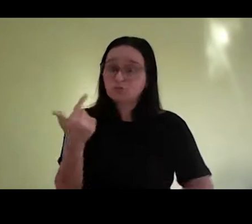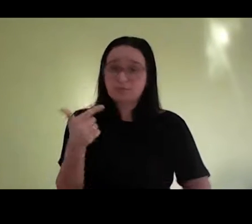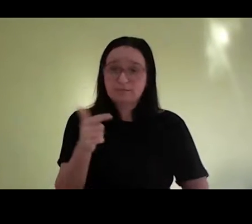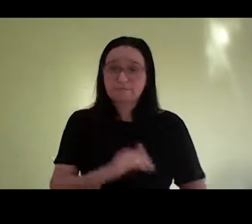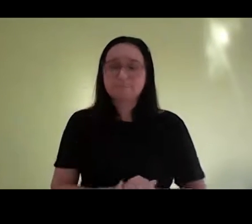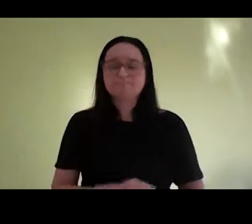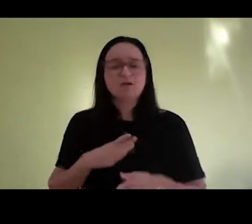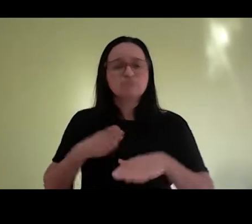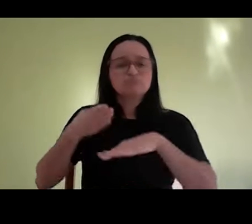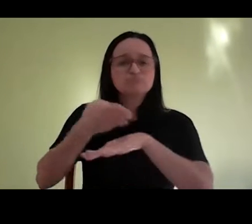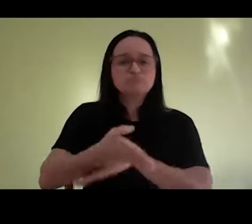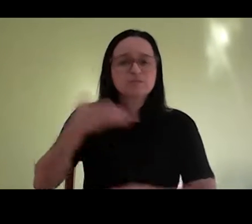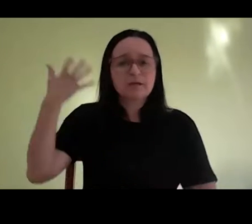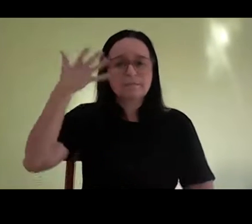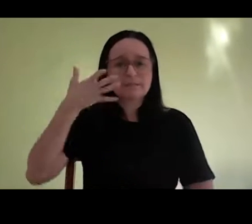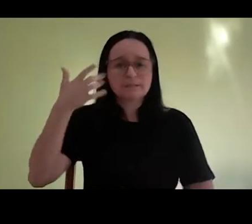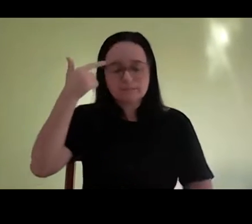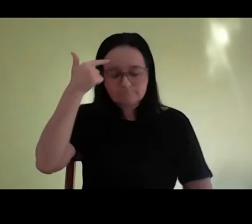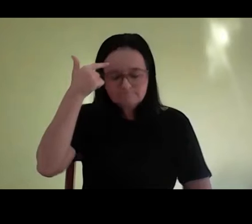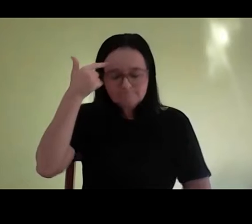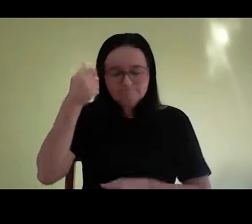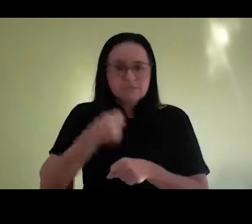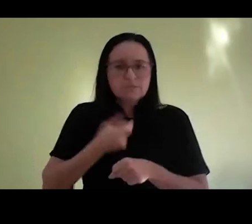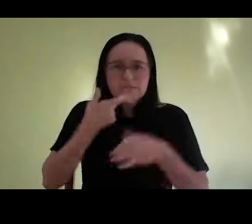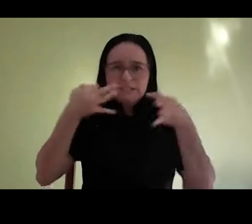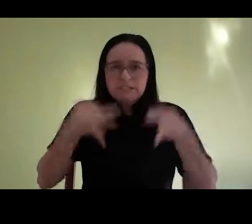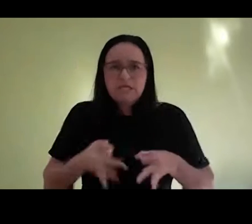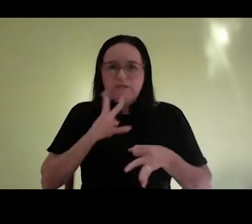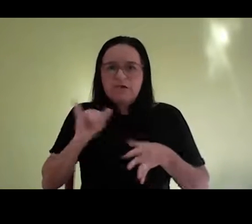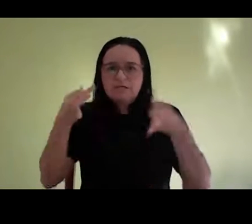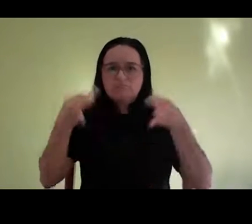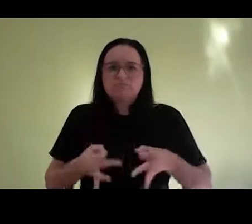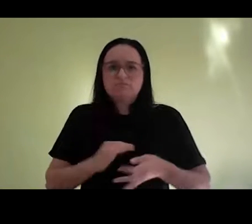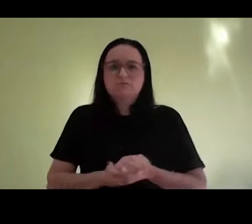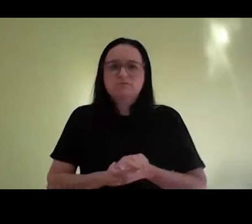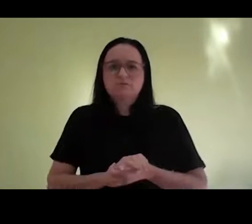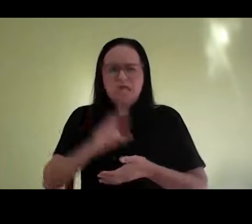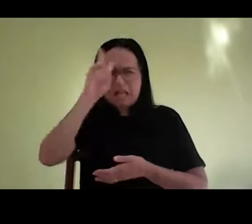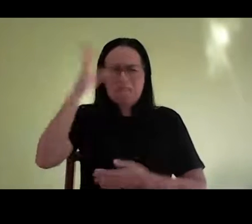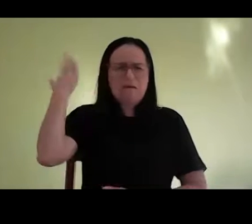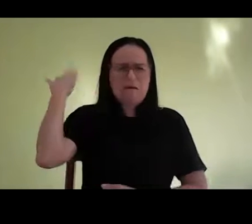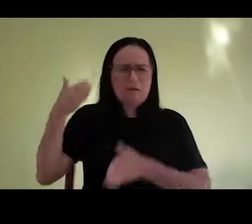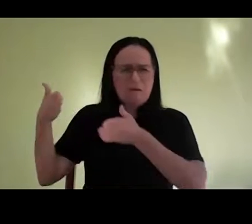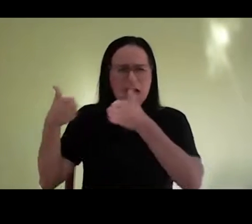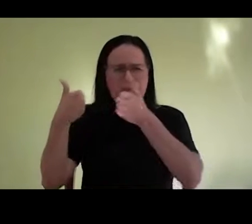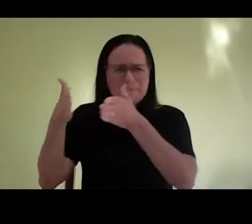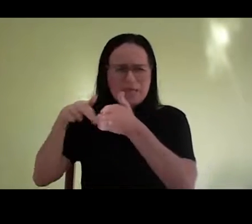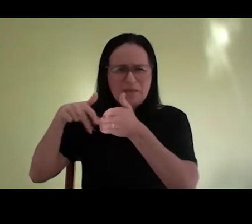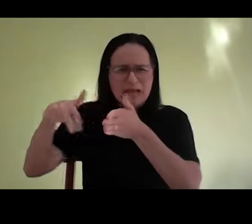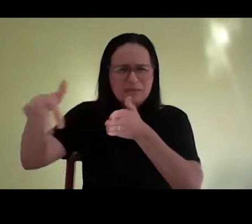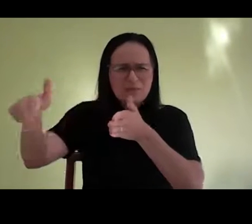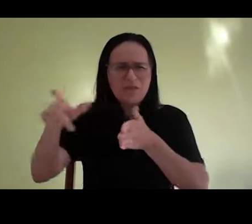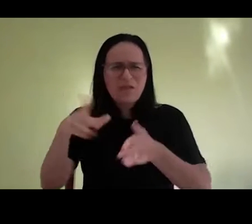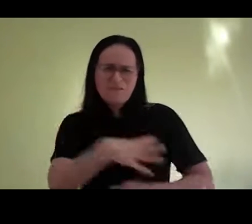apresentação, eu falava assim, vai dar certo, vai dar certo, vai dar certo, eu fiz o caminho de Santiago, eu tive um filho, eu tô criando um ser humano,